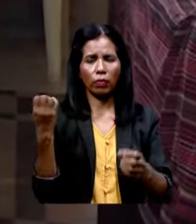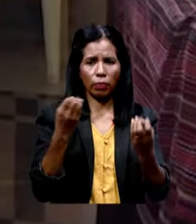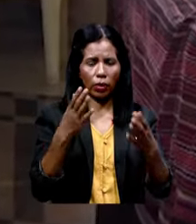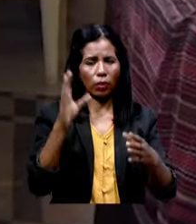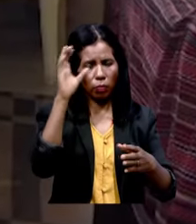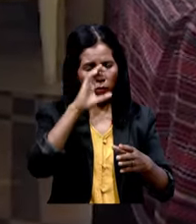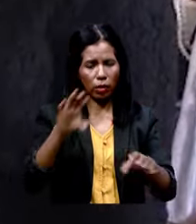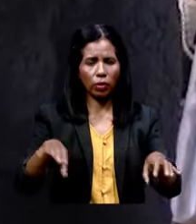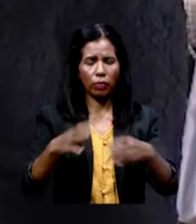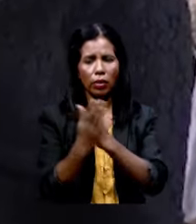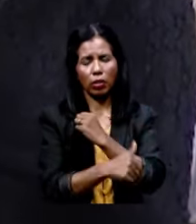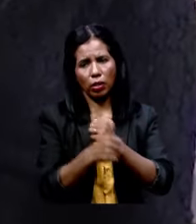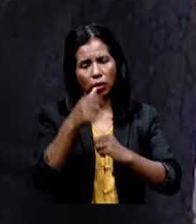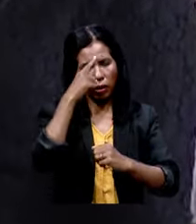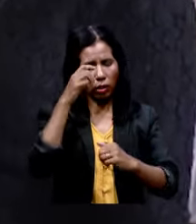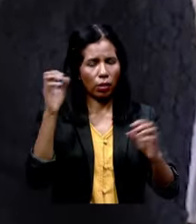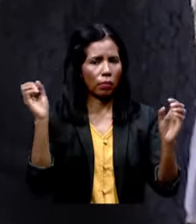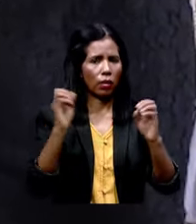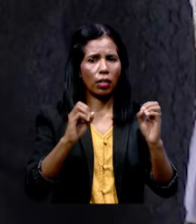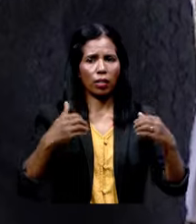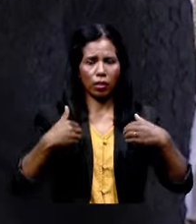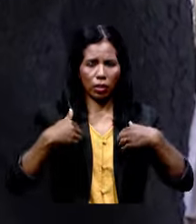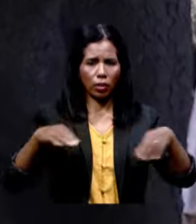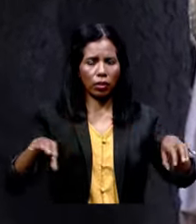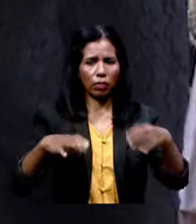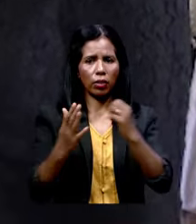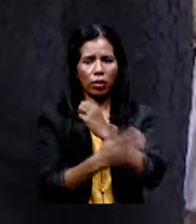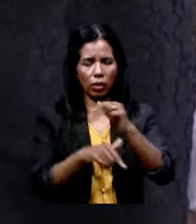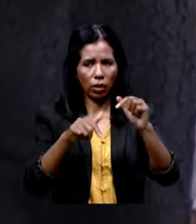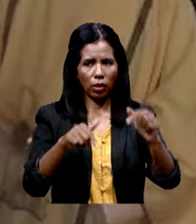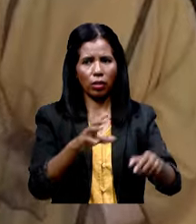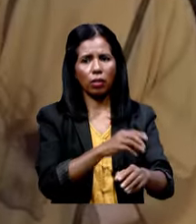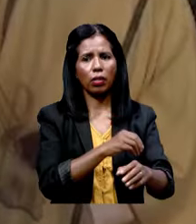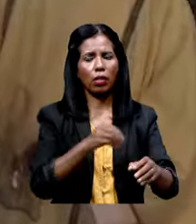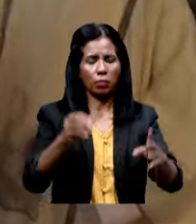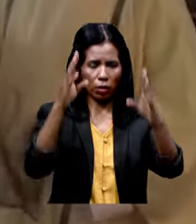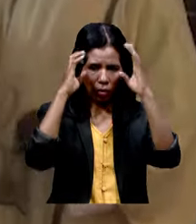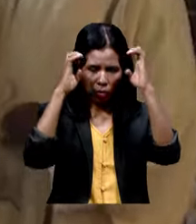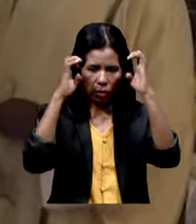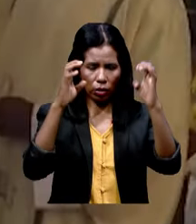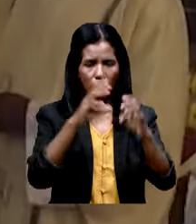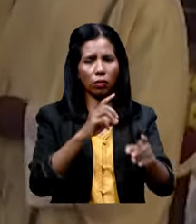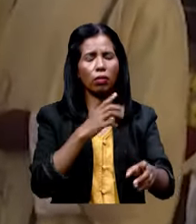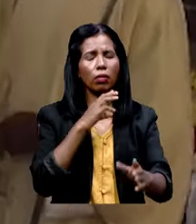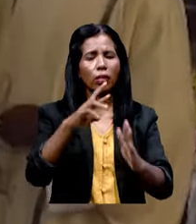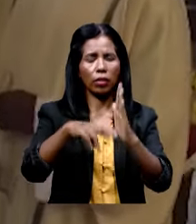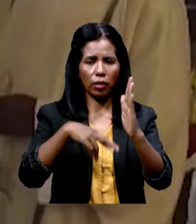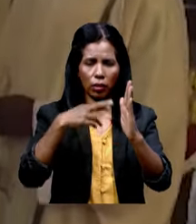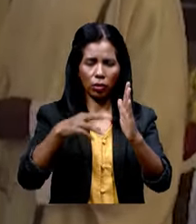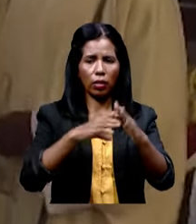serviço e a relior, também falta campo trabalho e a relaran, e aspecto educação, currículo no